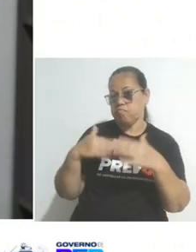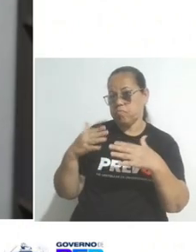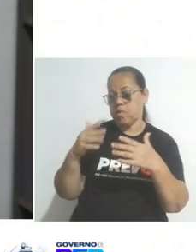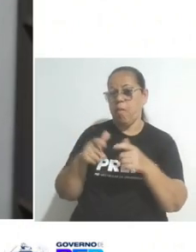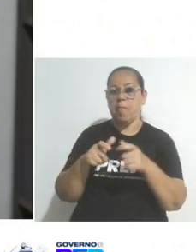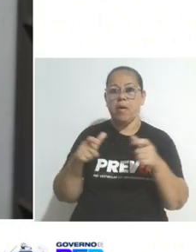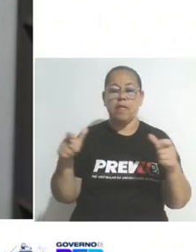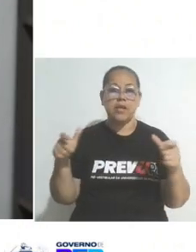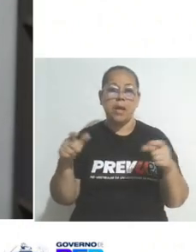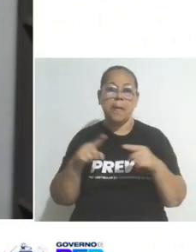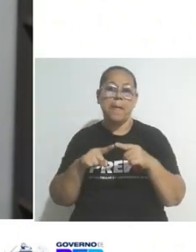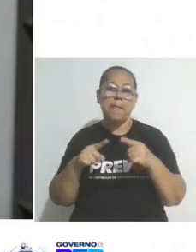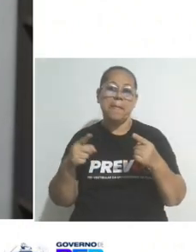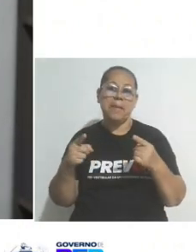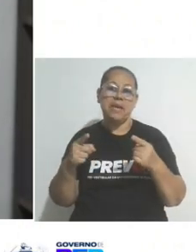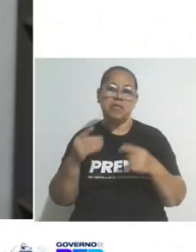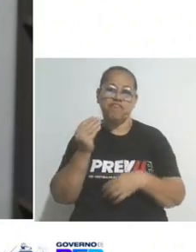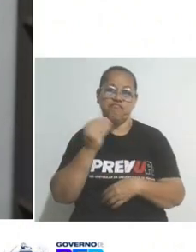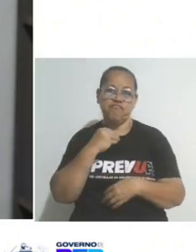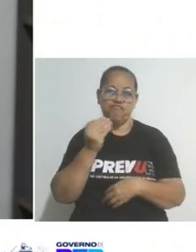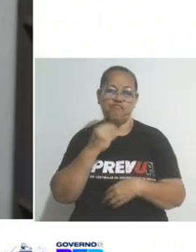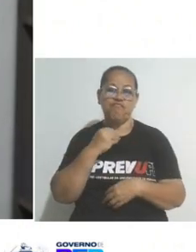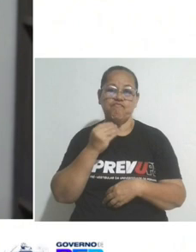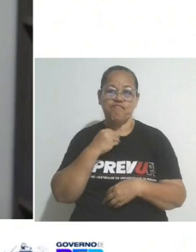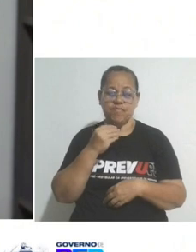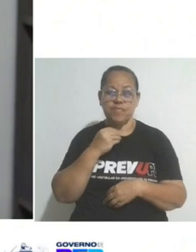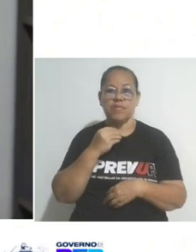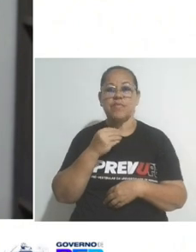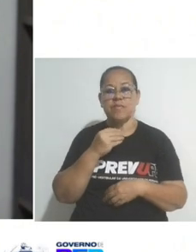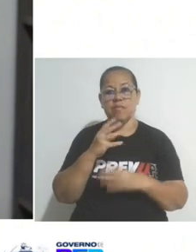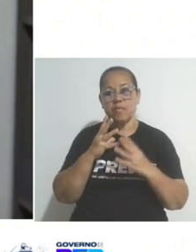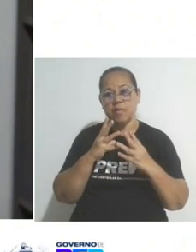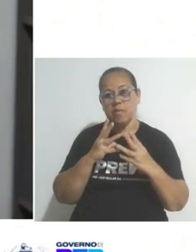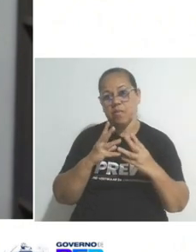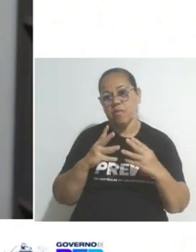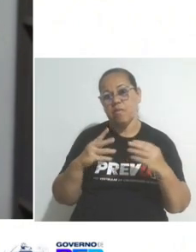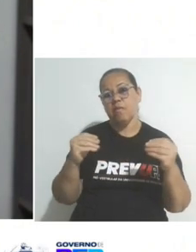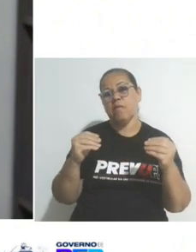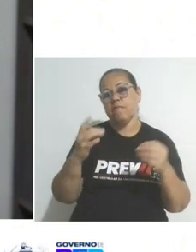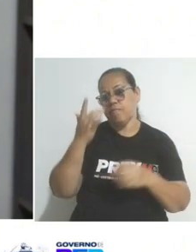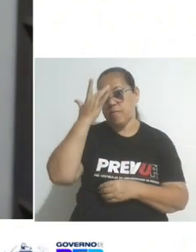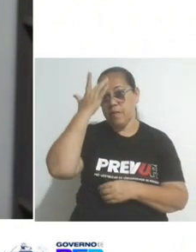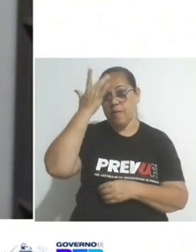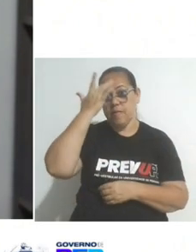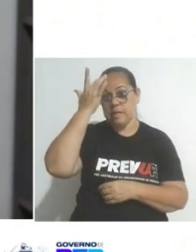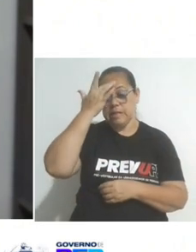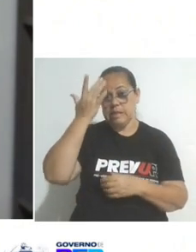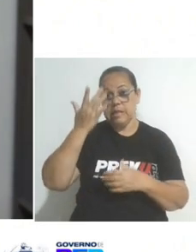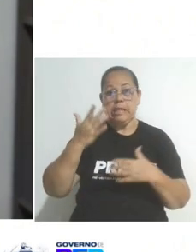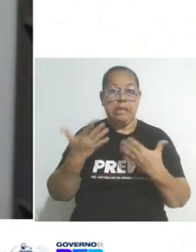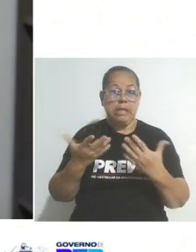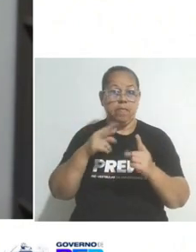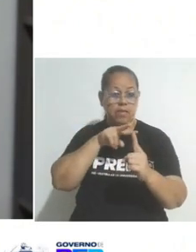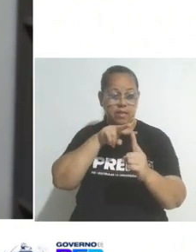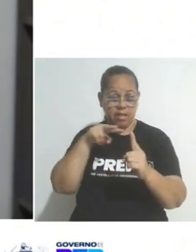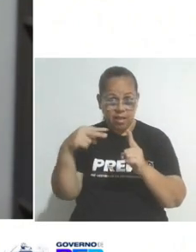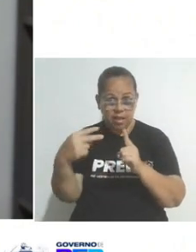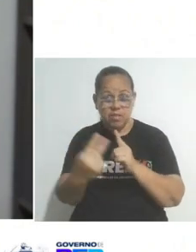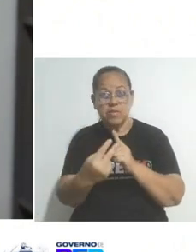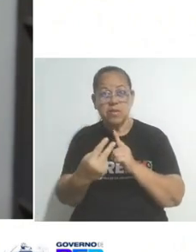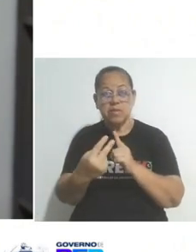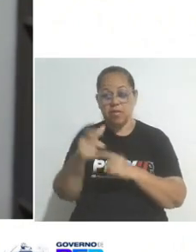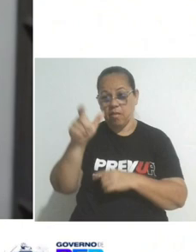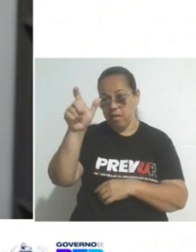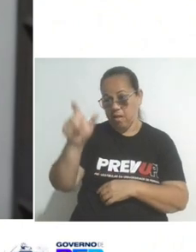mas elas são frágeis elas se partem com maior facilidade e nessa perspectiva o